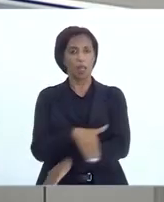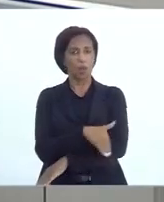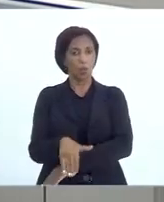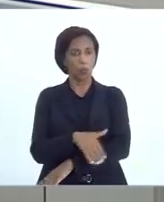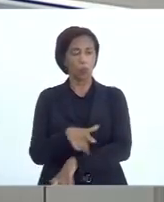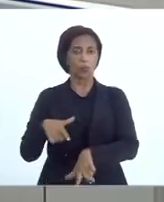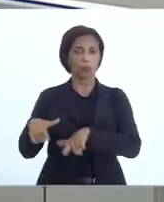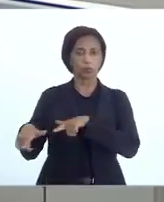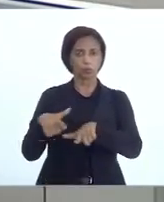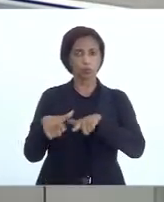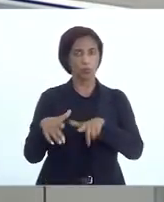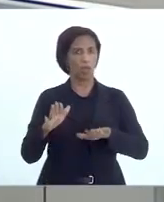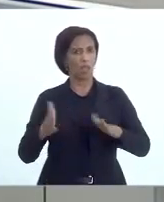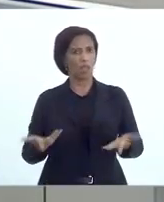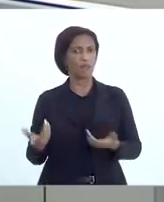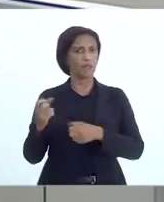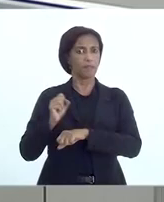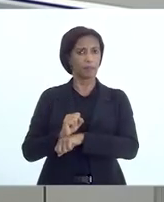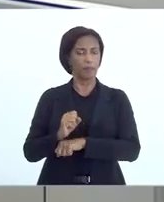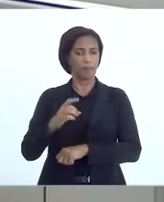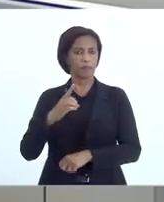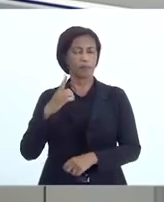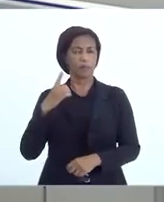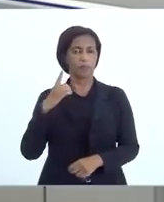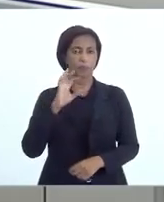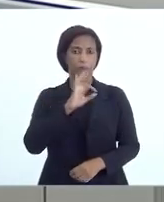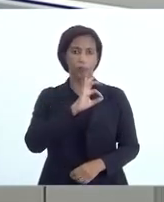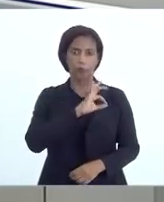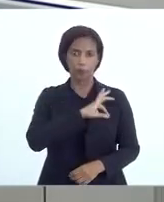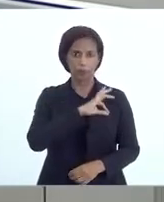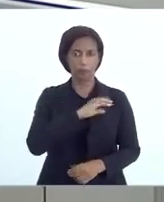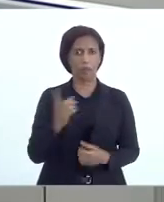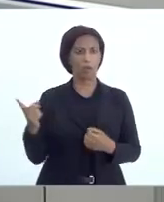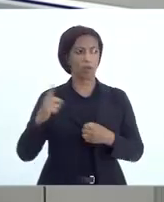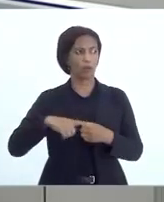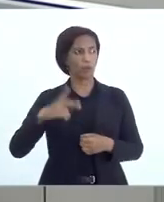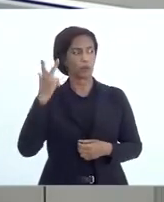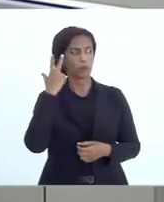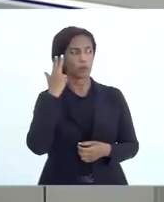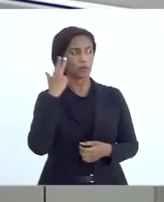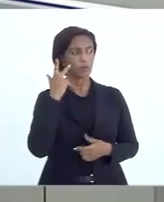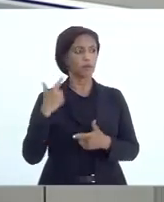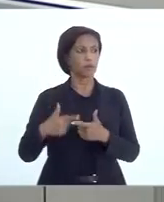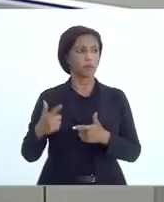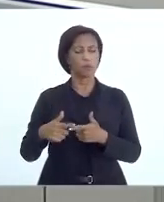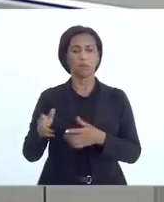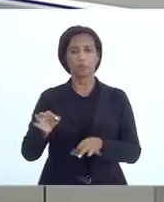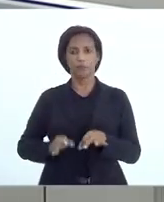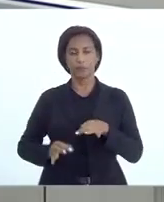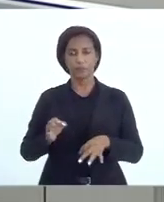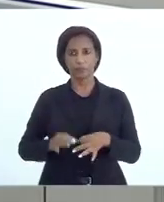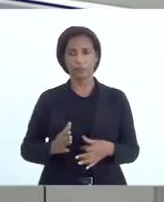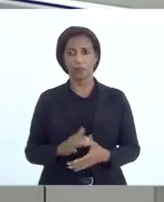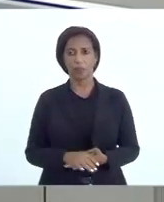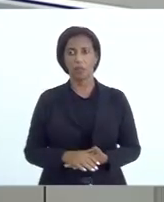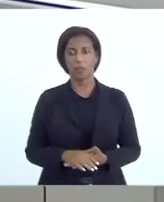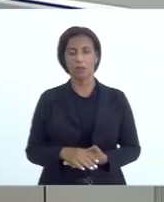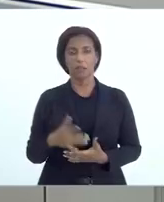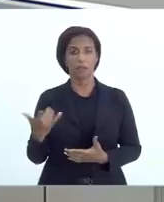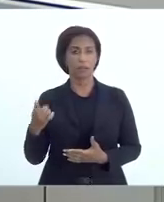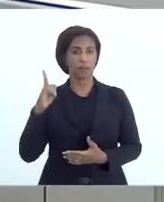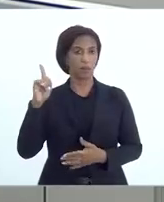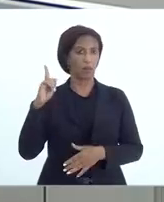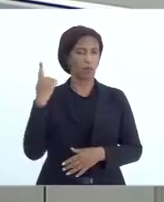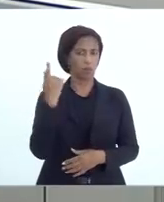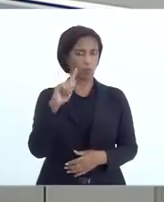nas ruas trabalhando e vezes ele deixa de ser policial volta a ser um cidadão normal porque dá um problema na justiça então lá no